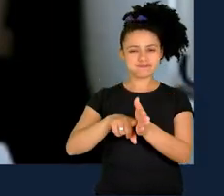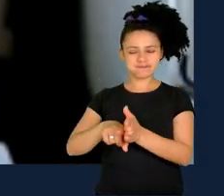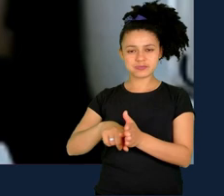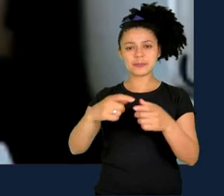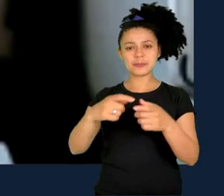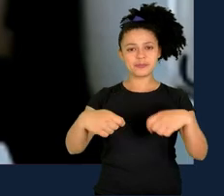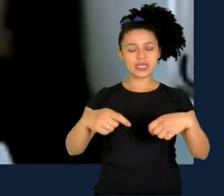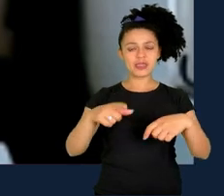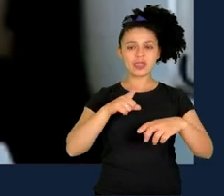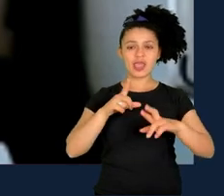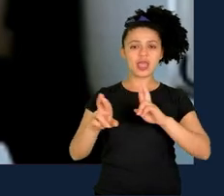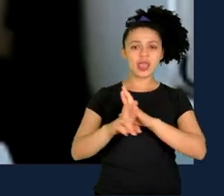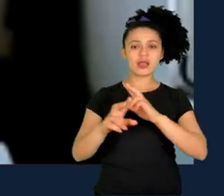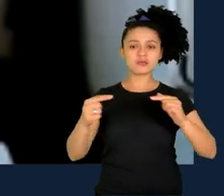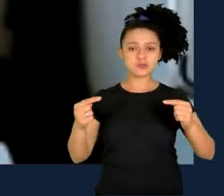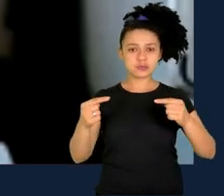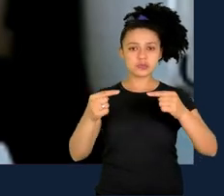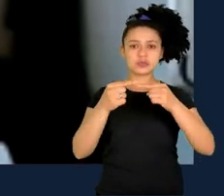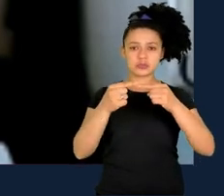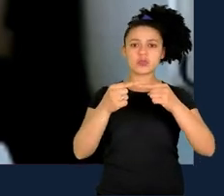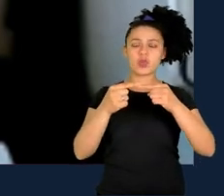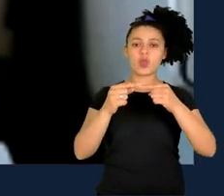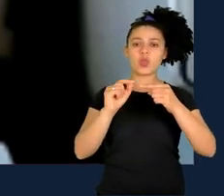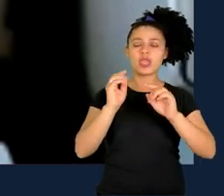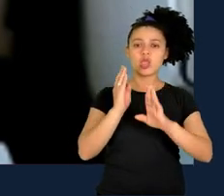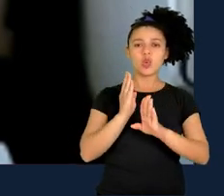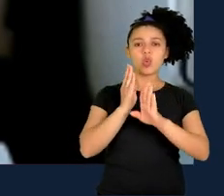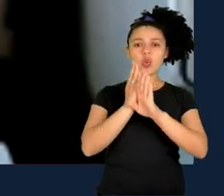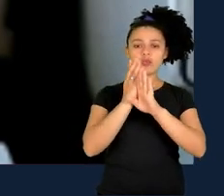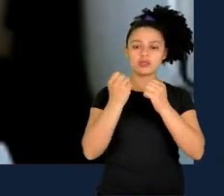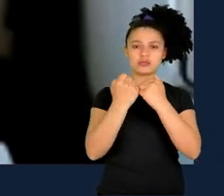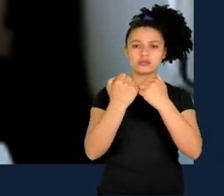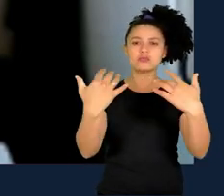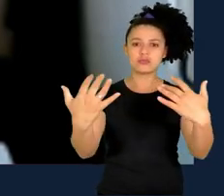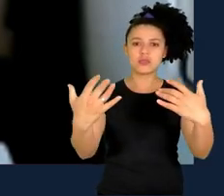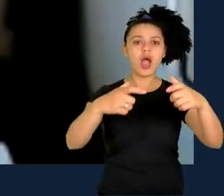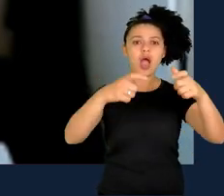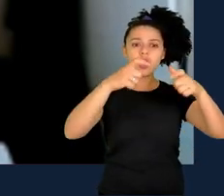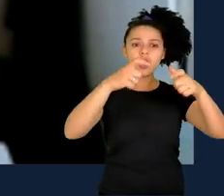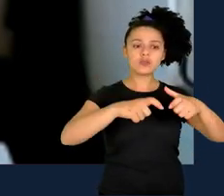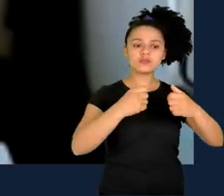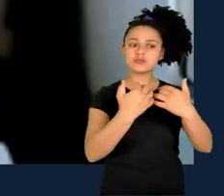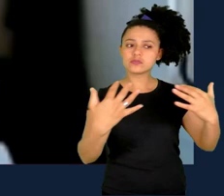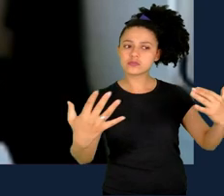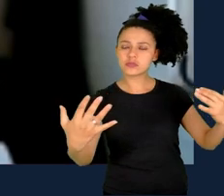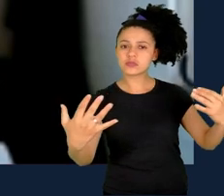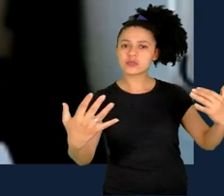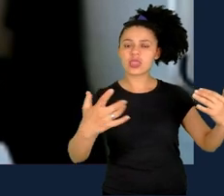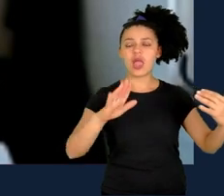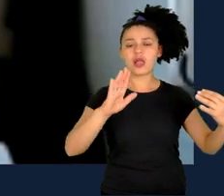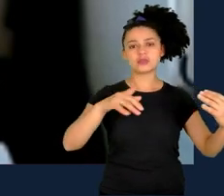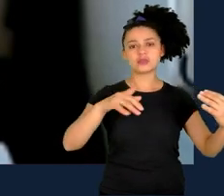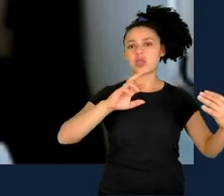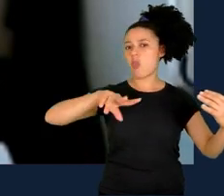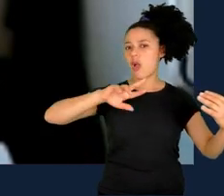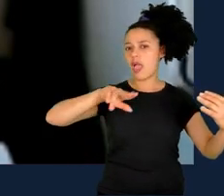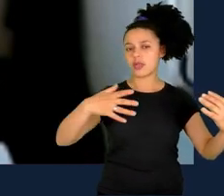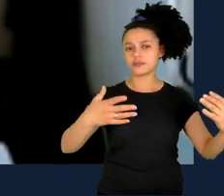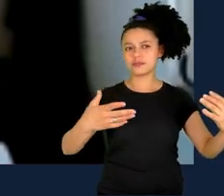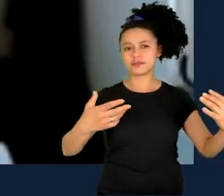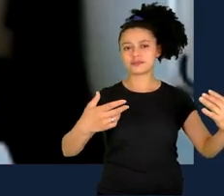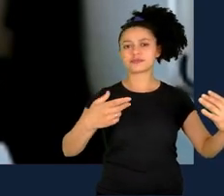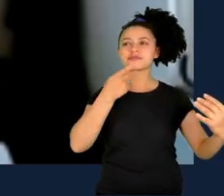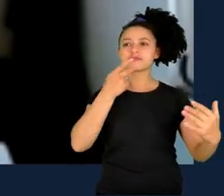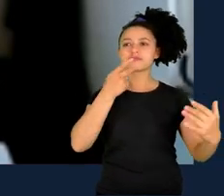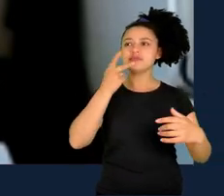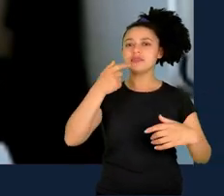algo a ver com encontrar com seu público aonde ele está, que não sugere que a pessoa deva dançar ao